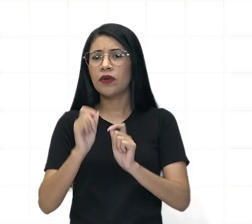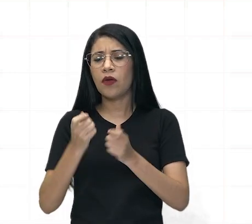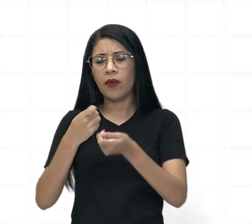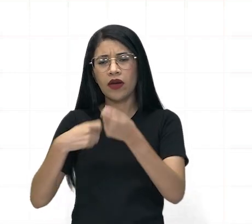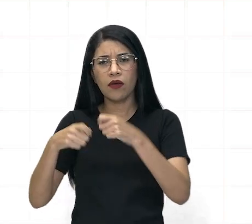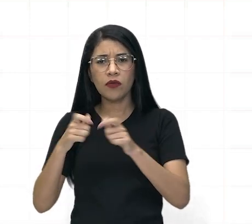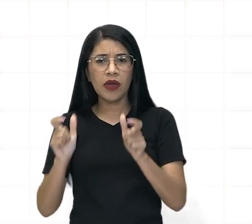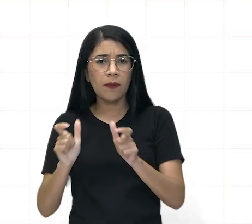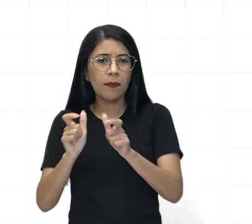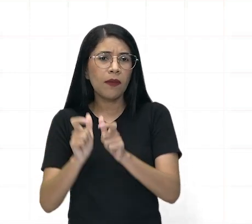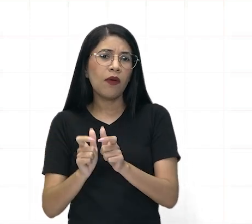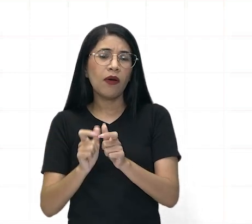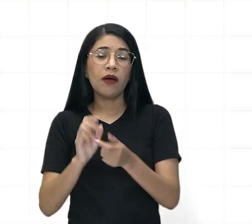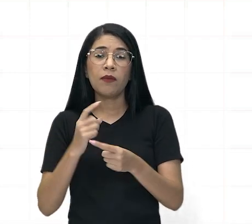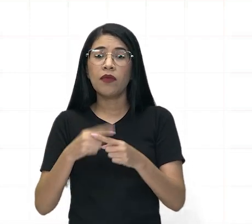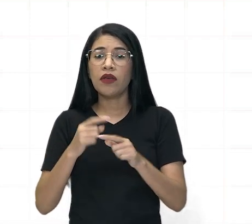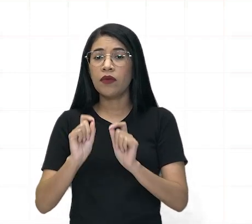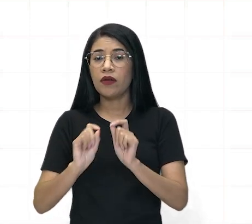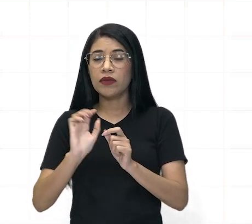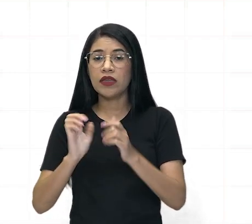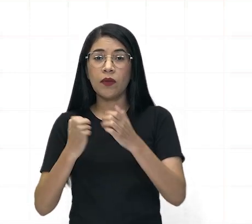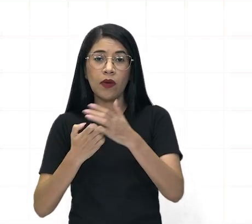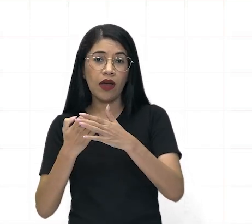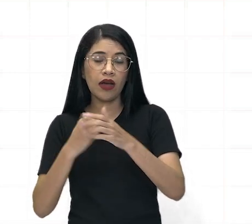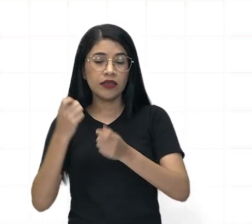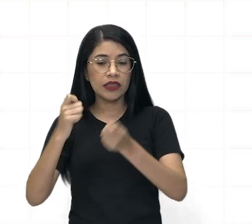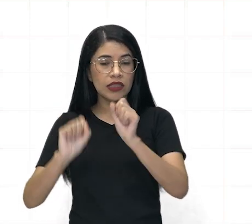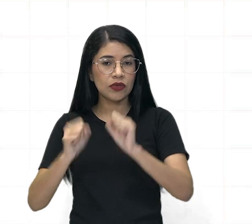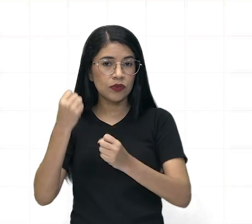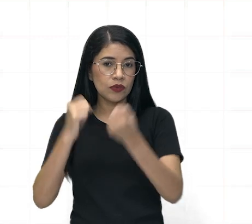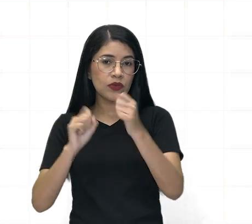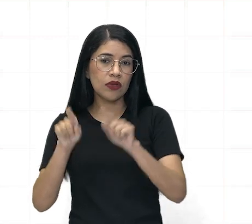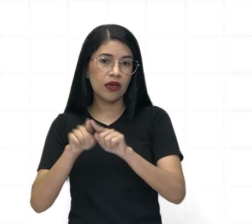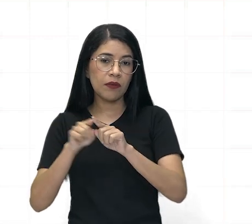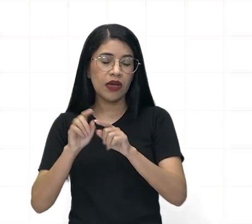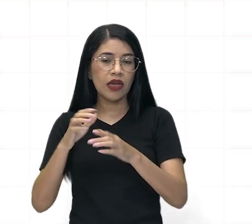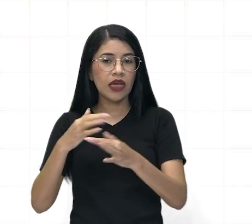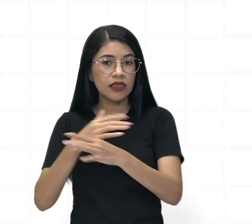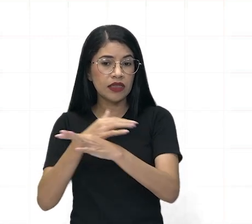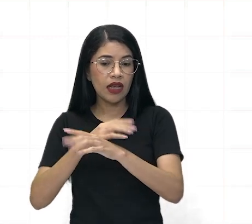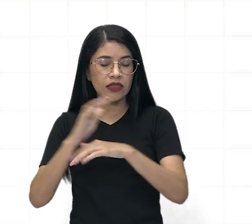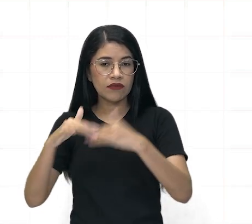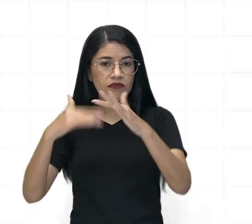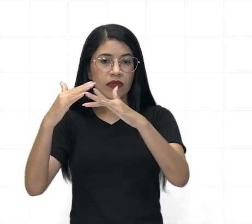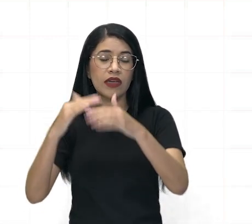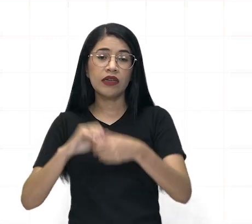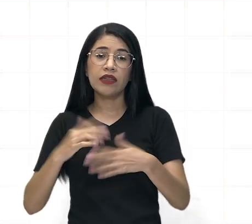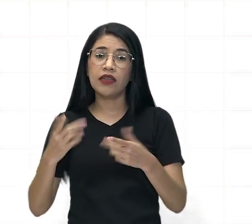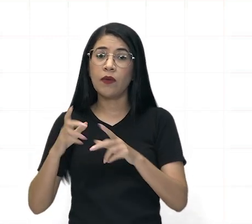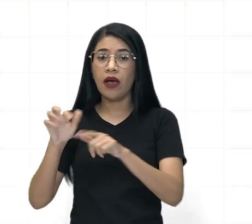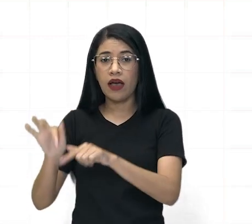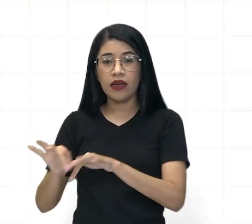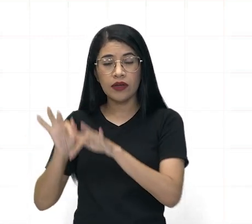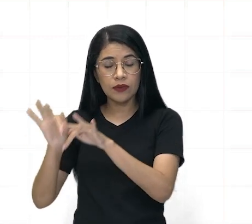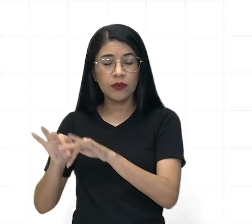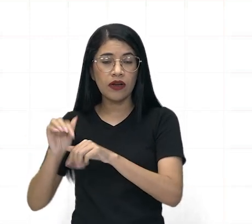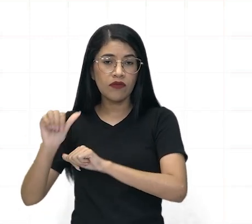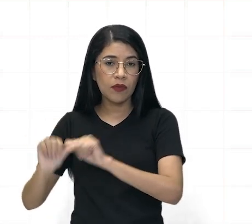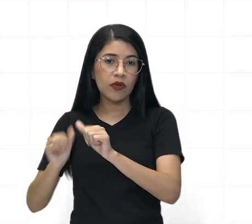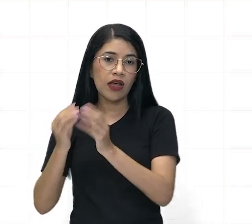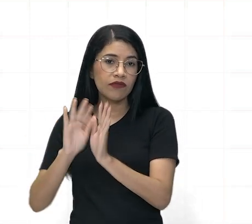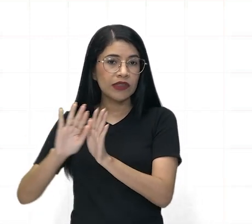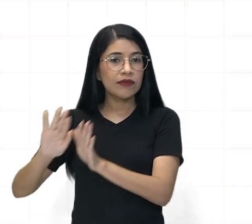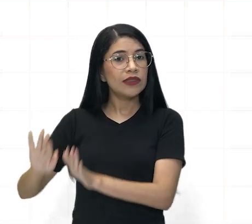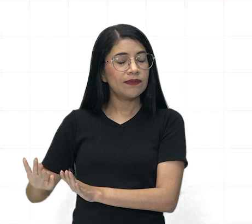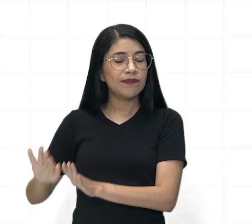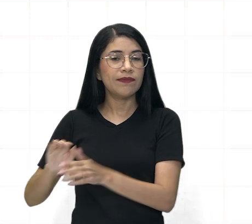devido à industrialização e urbanização, então a agricultura acabou sendo relegada lá a uma segunda ou terceira prioridade,